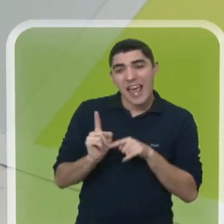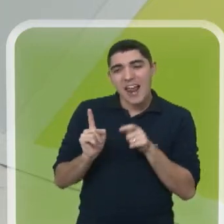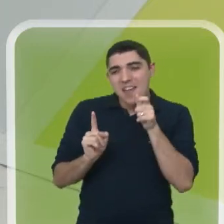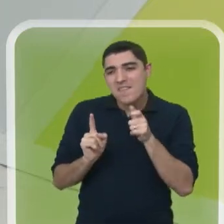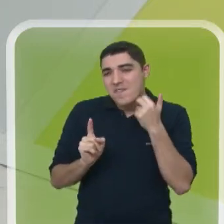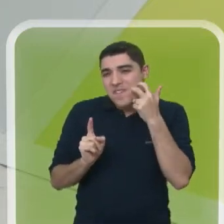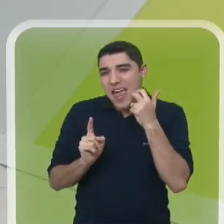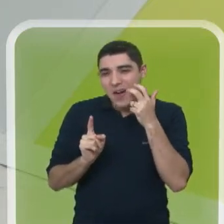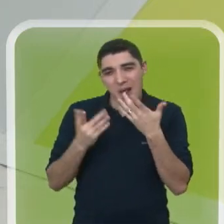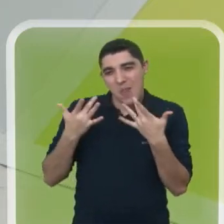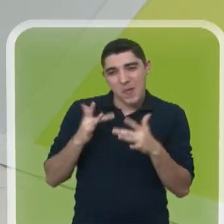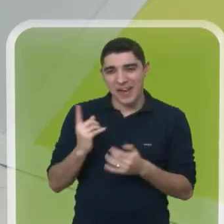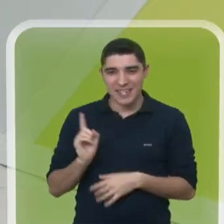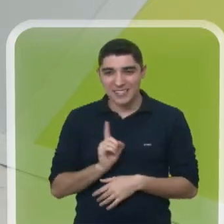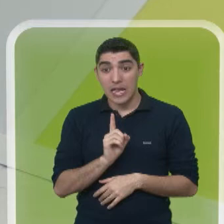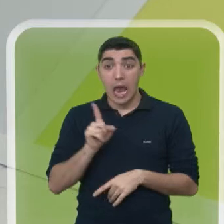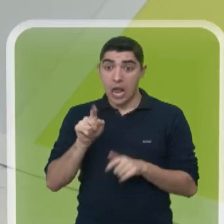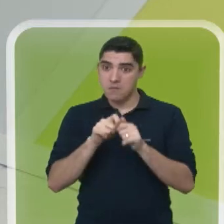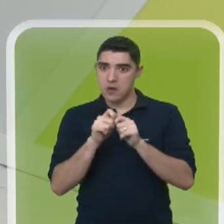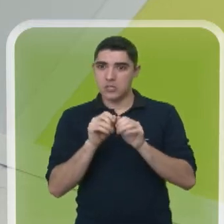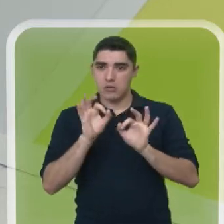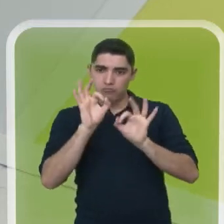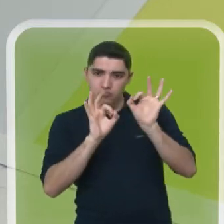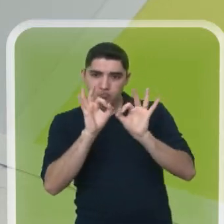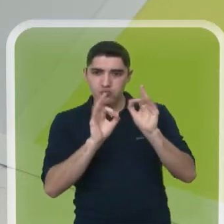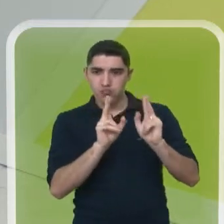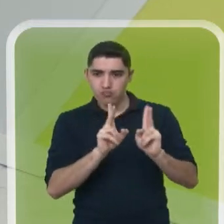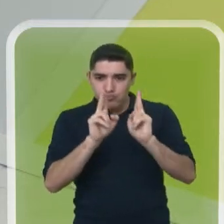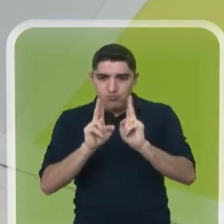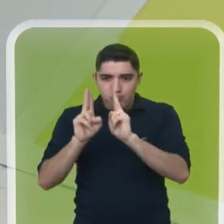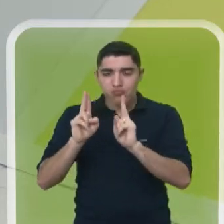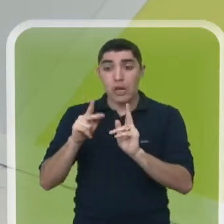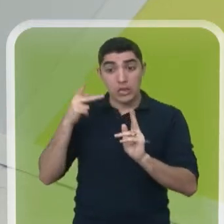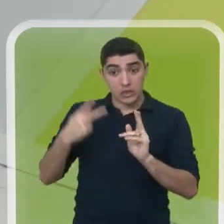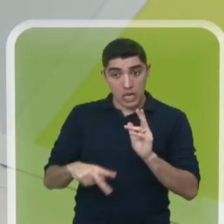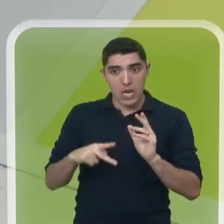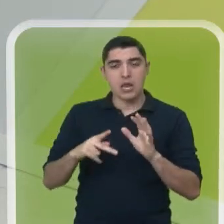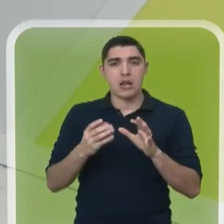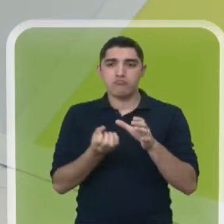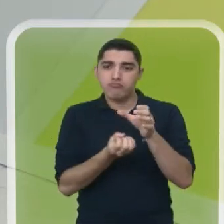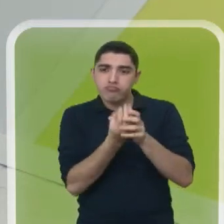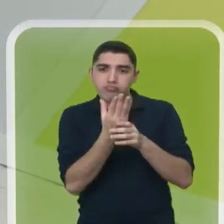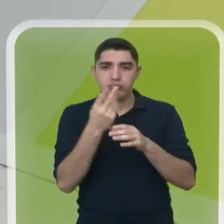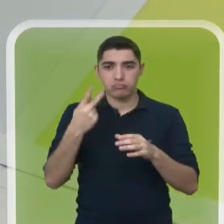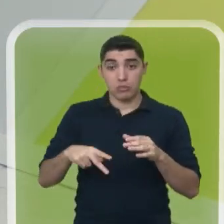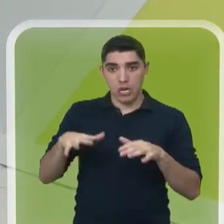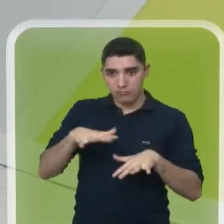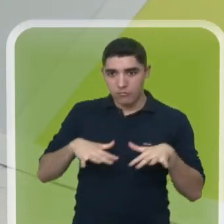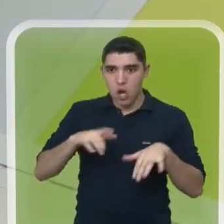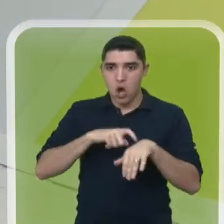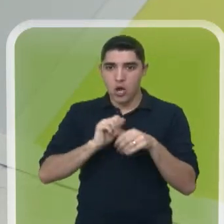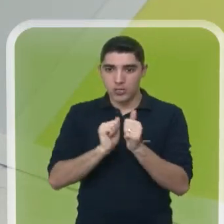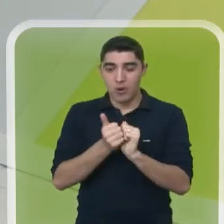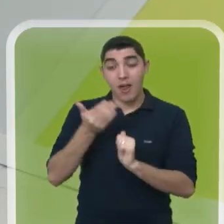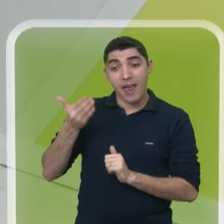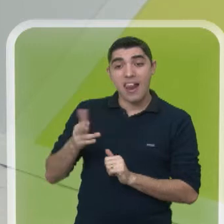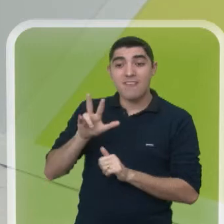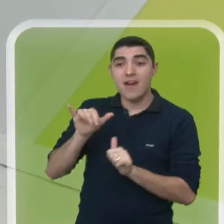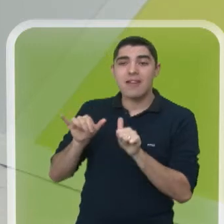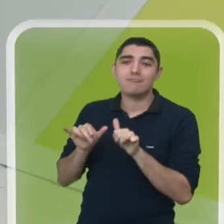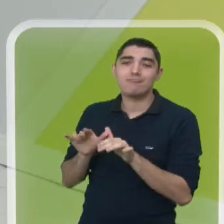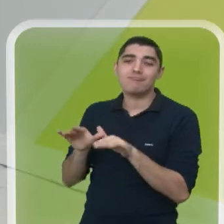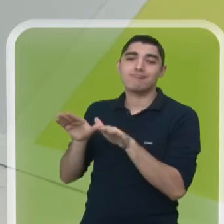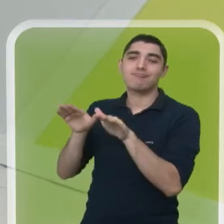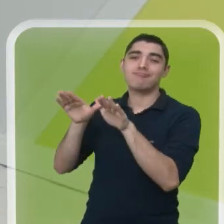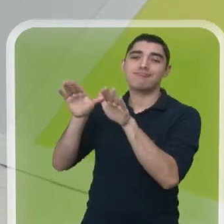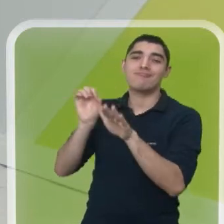do ladinho. Ela que fazia todas as artes, ela participou da concepção desse estúdio aqui, a nossa querida Luísa. Ela está batendo asas da nossa